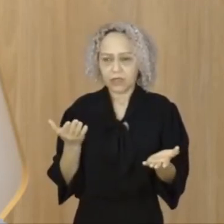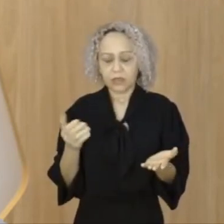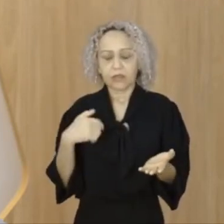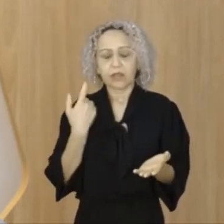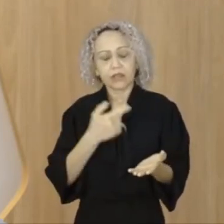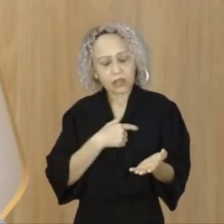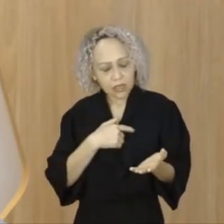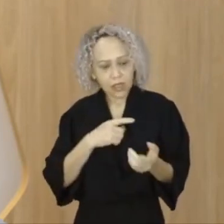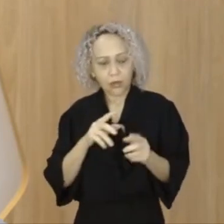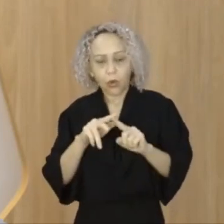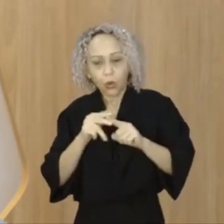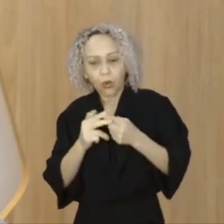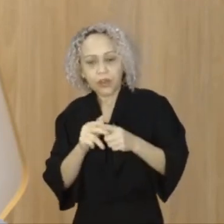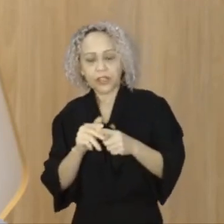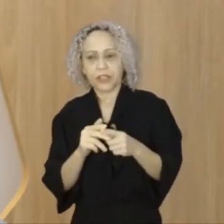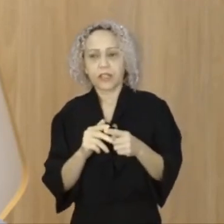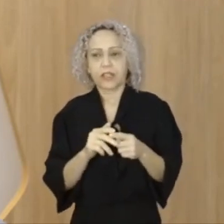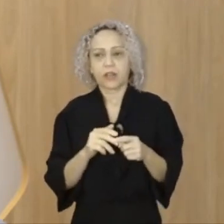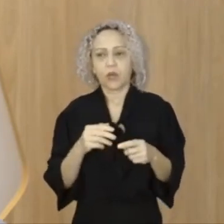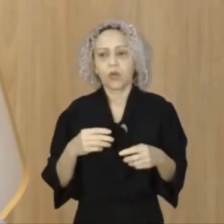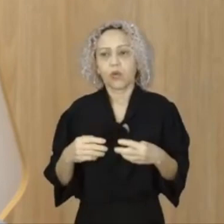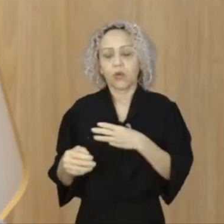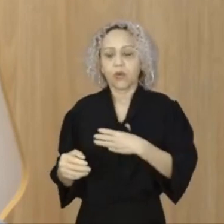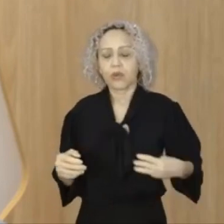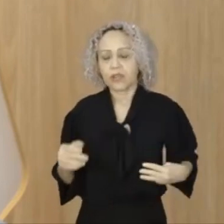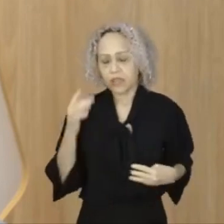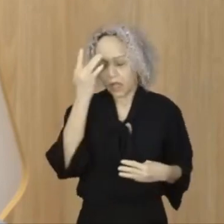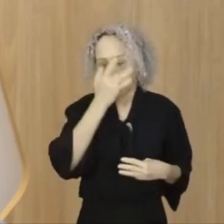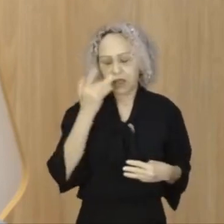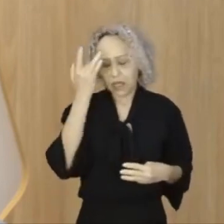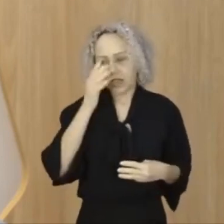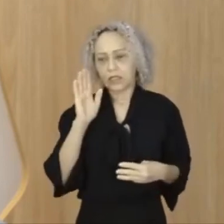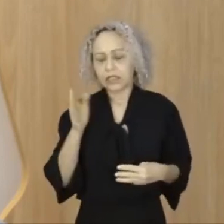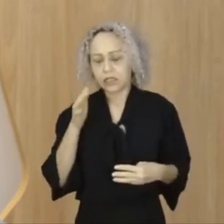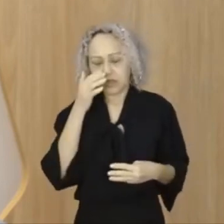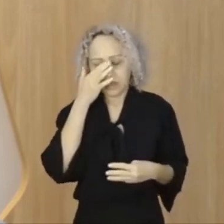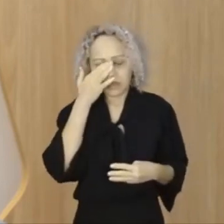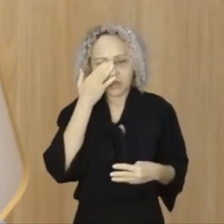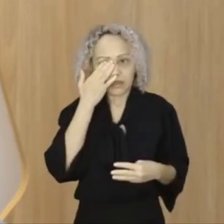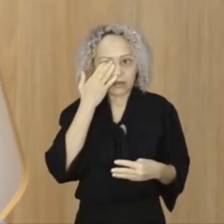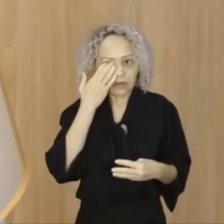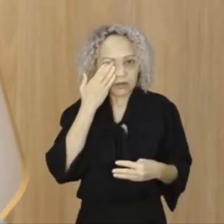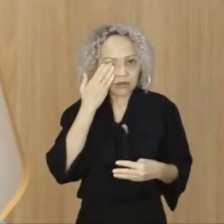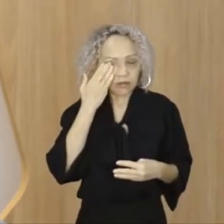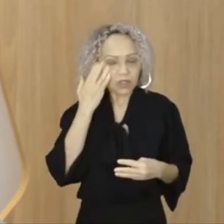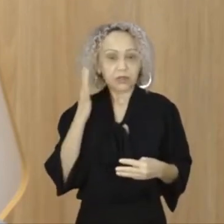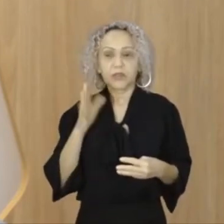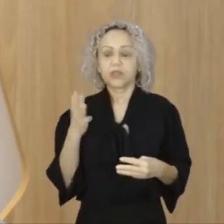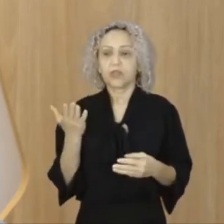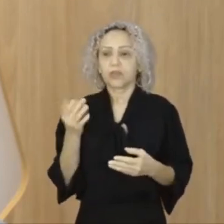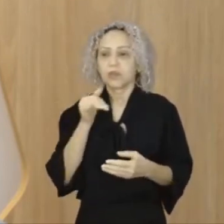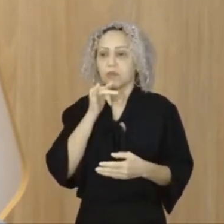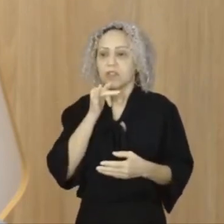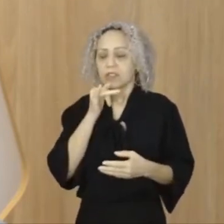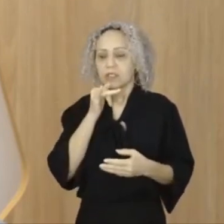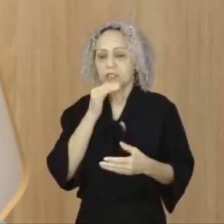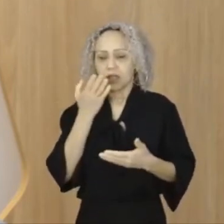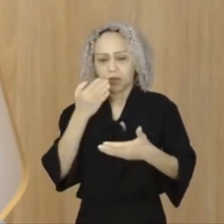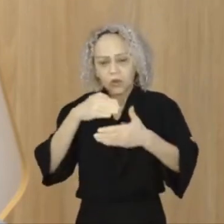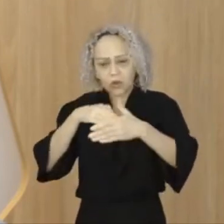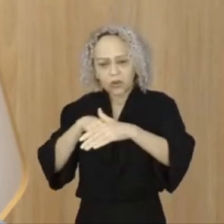já encaminhou, né, a tributação dos fundos fechados, dos fundos exclusivos, né, a